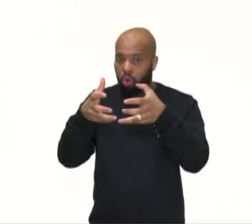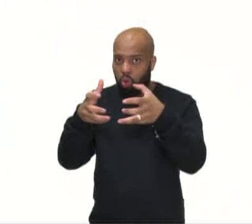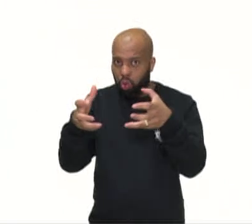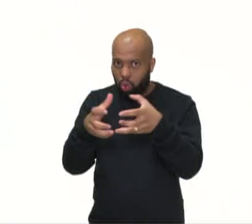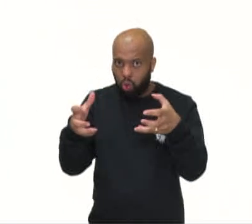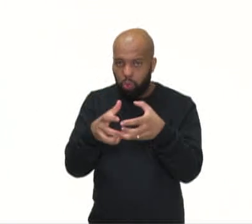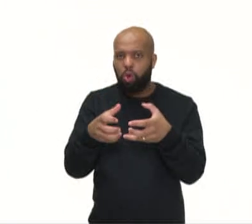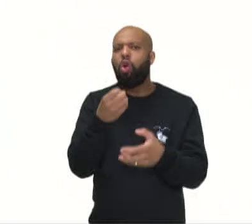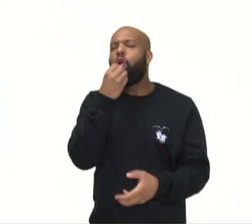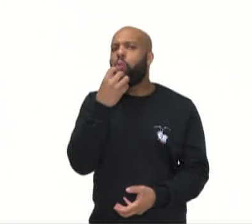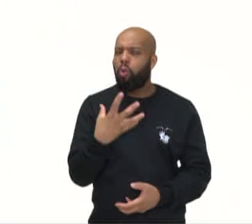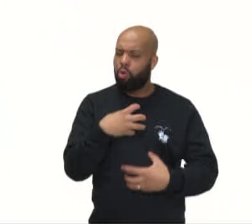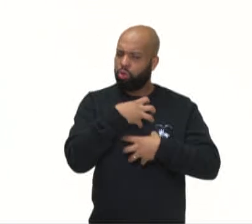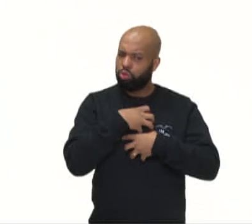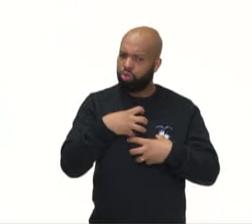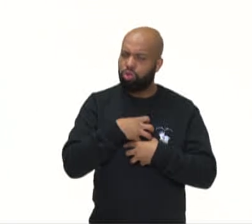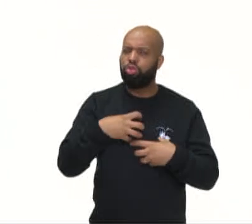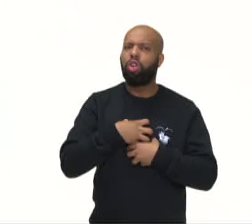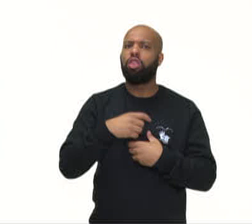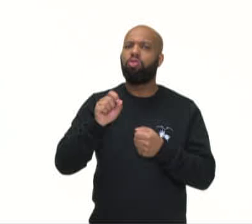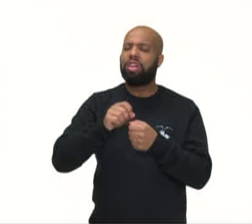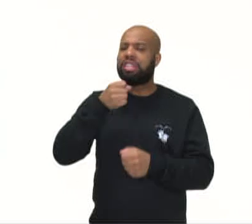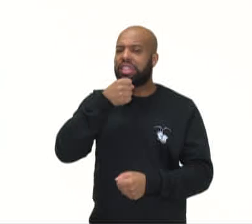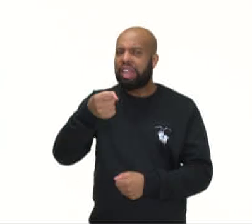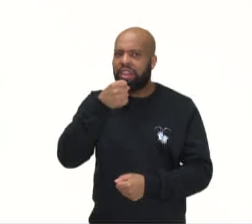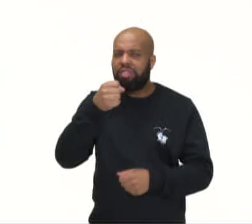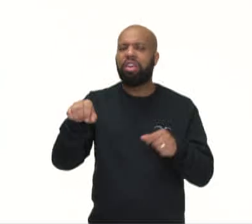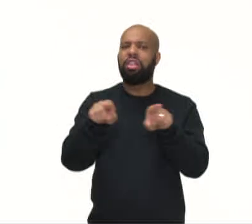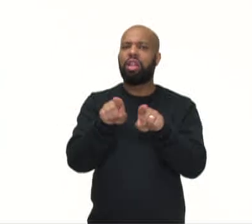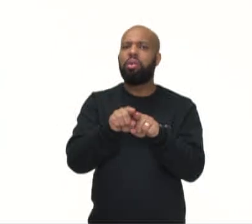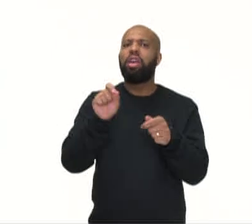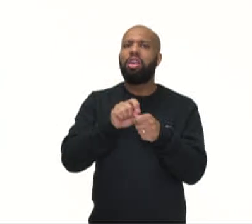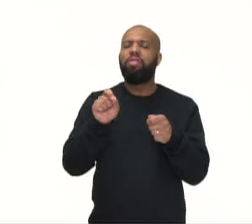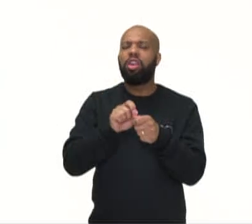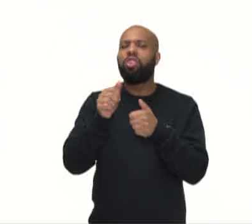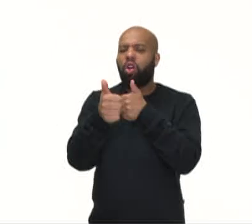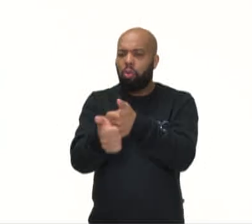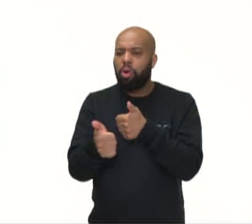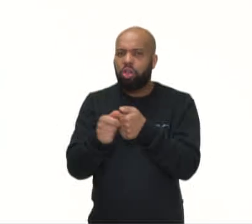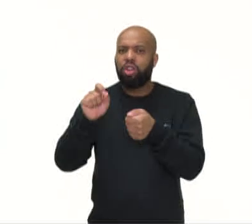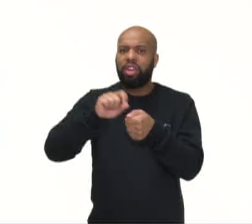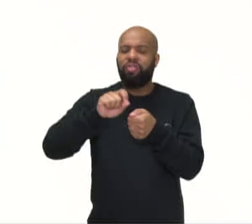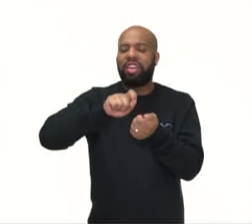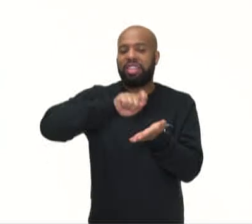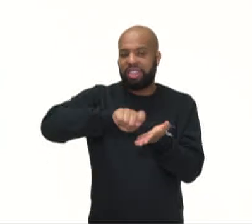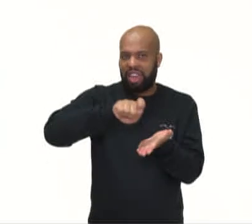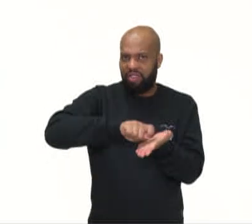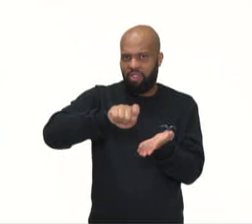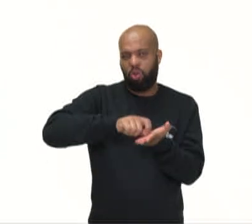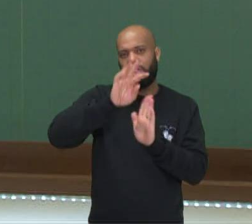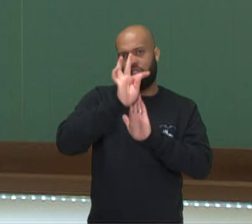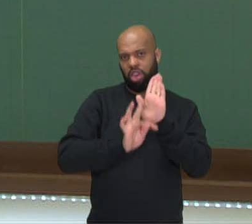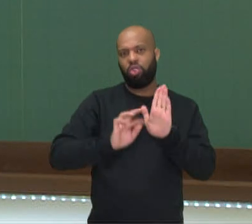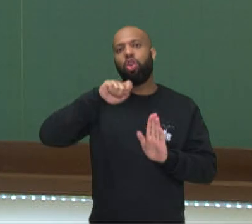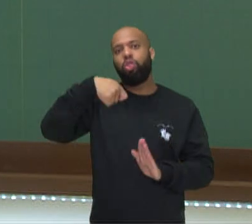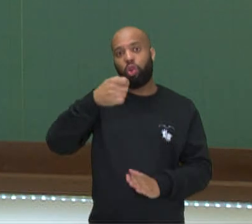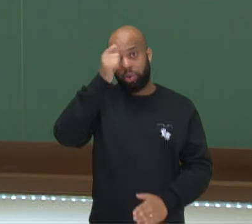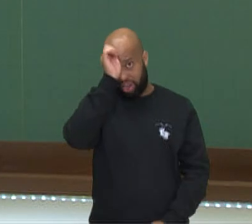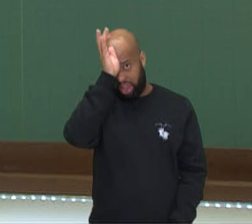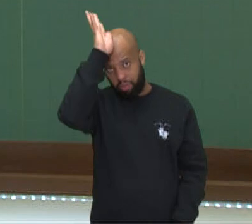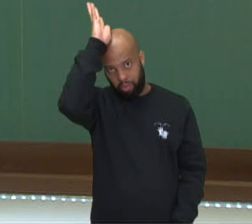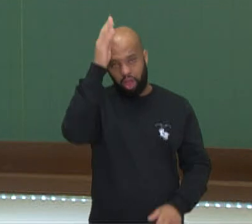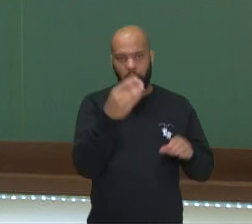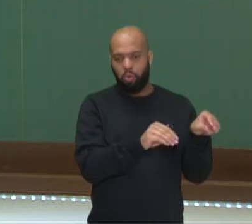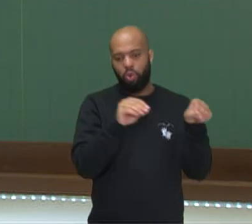da transferência do atacante Neymar do Barcelona para o Paris Saint-Germain. Então, se